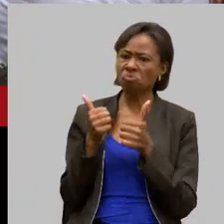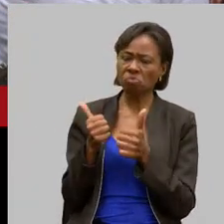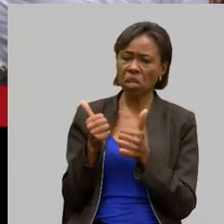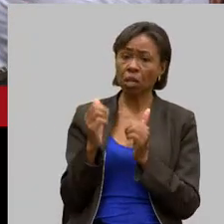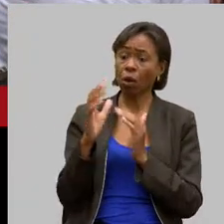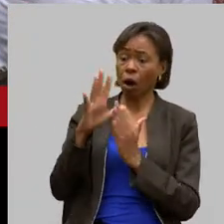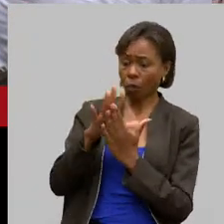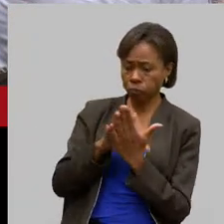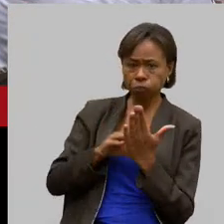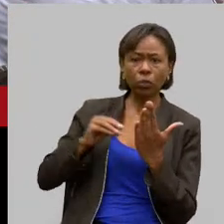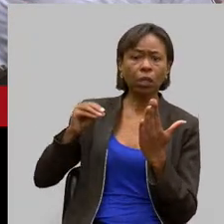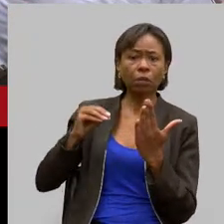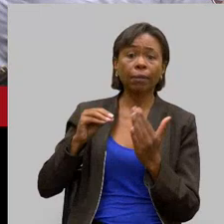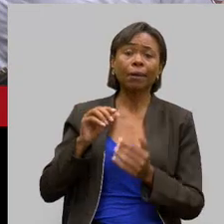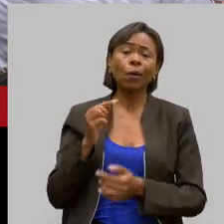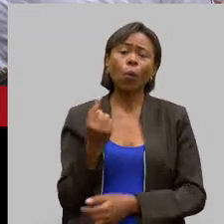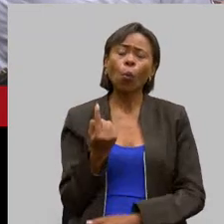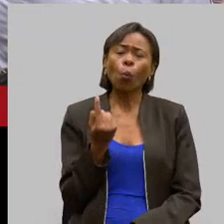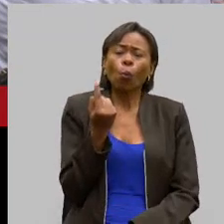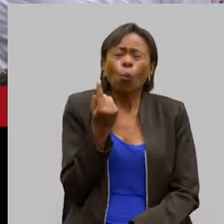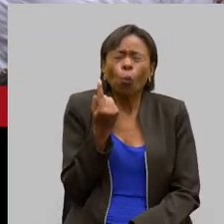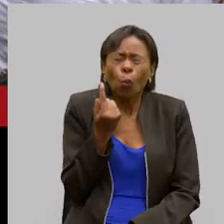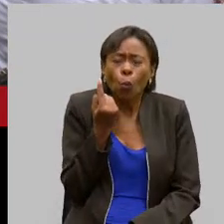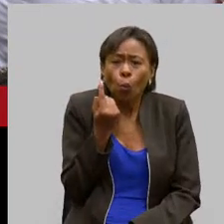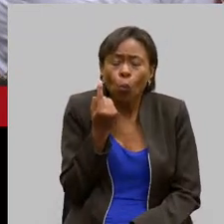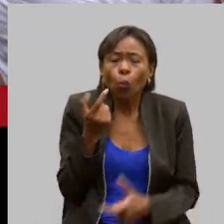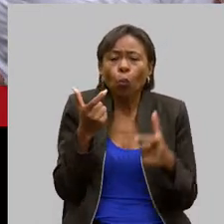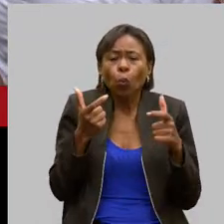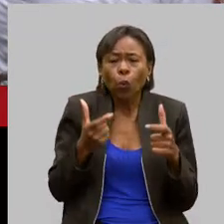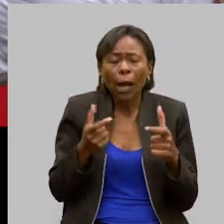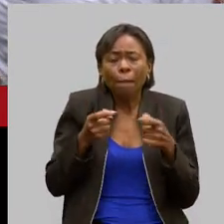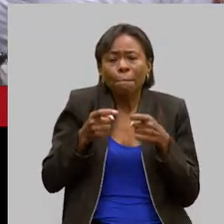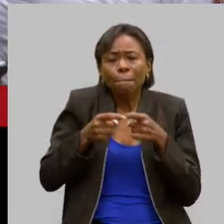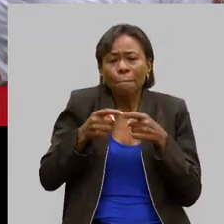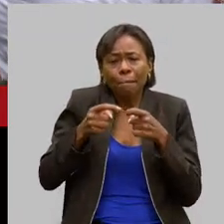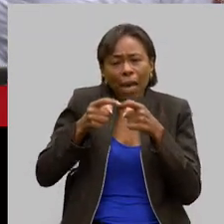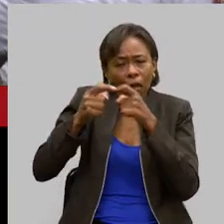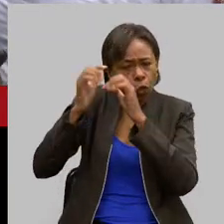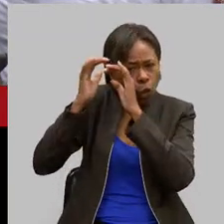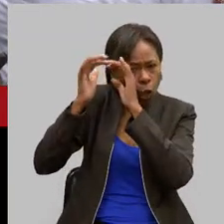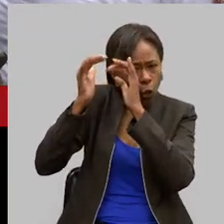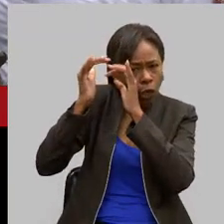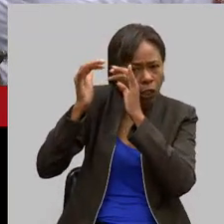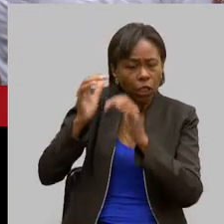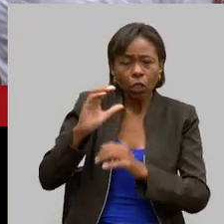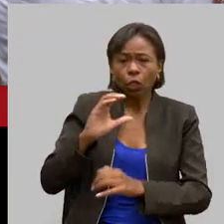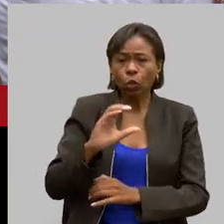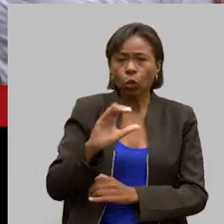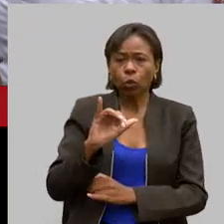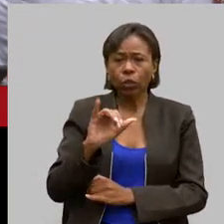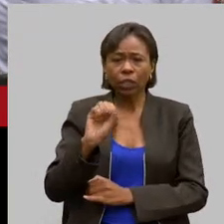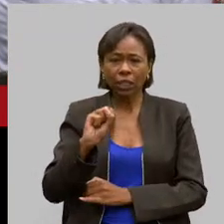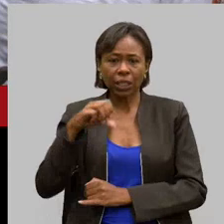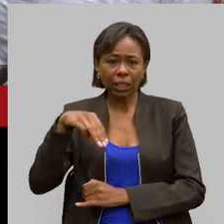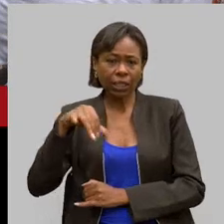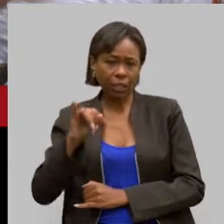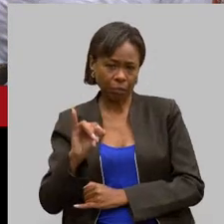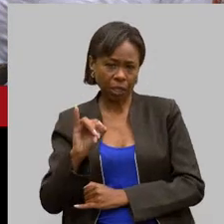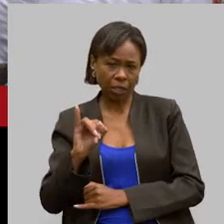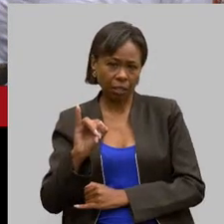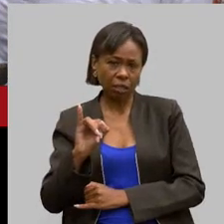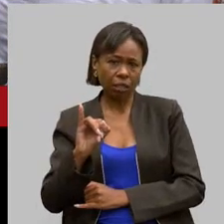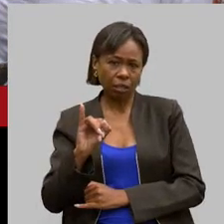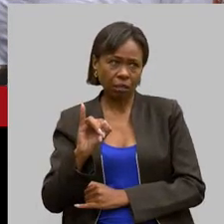lugar que nós temos neurologista é no cisv que tem a mesma vaga que Cajuru que